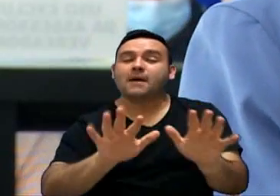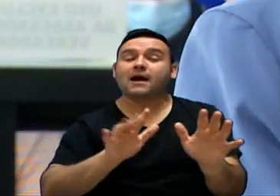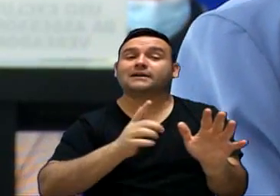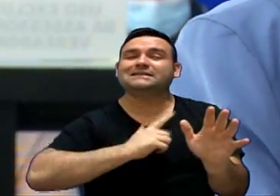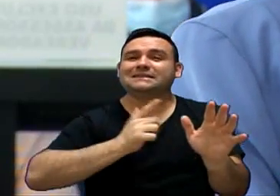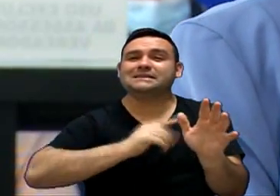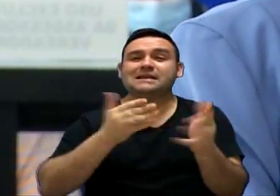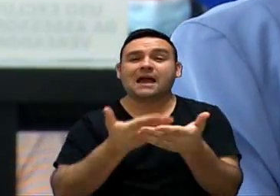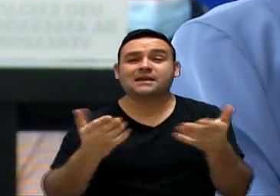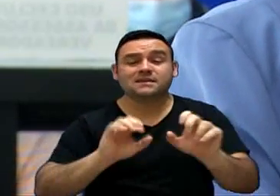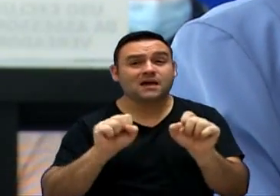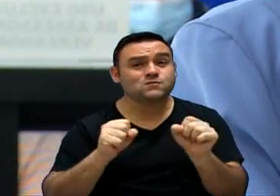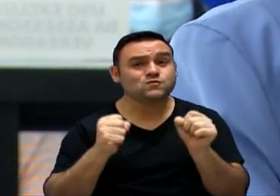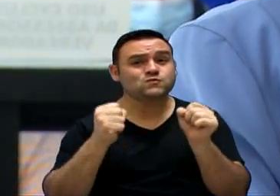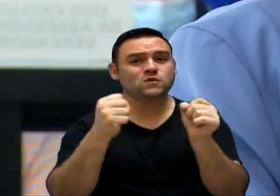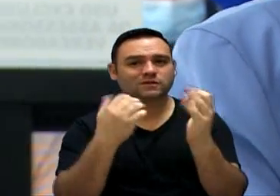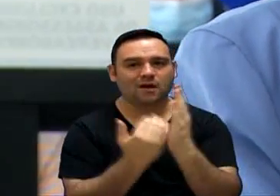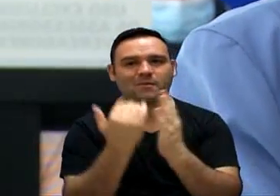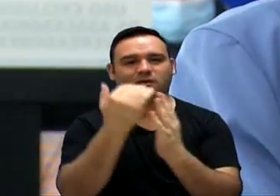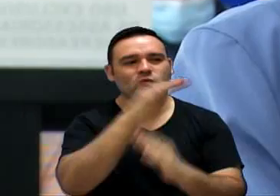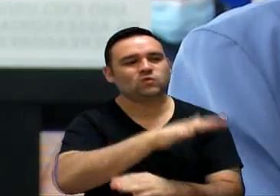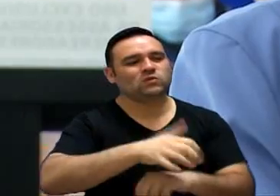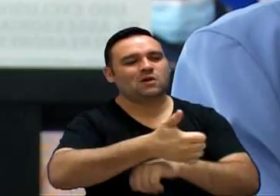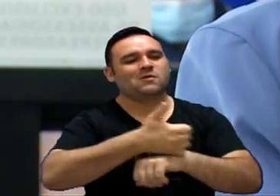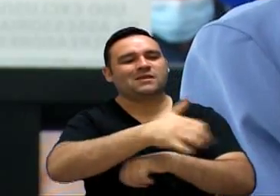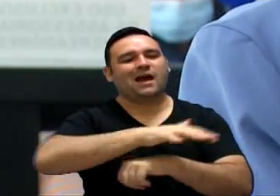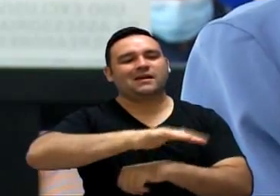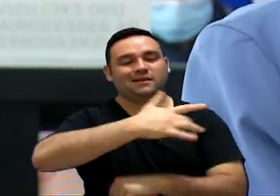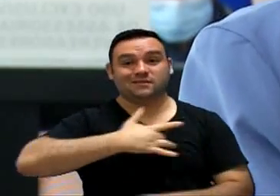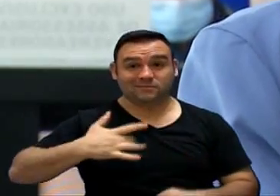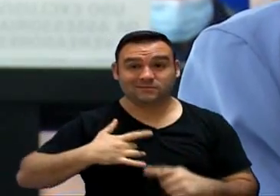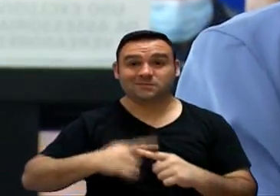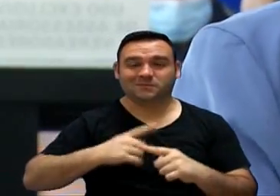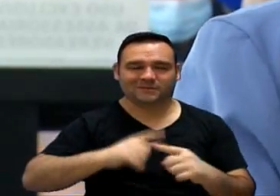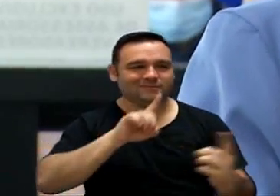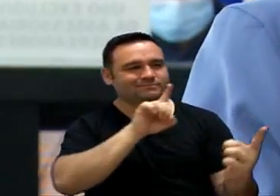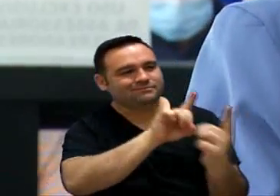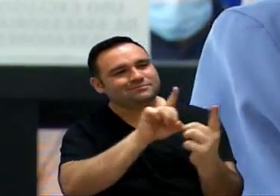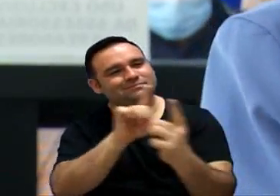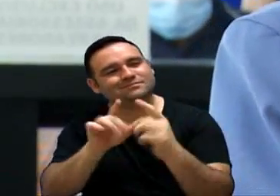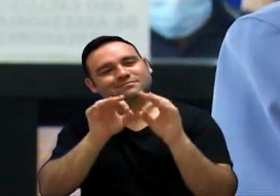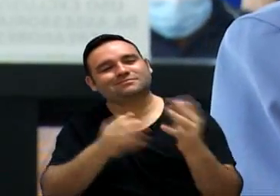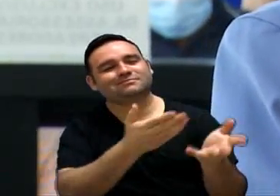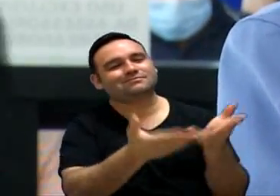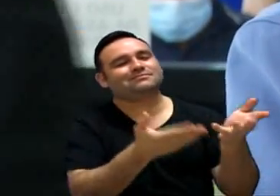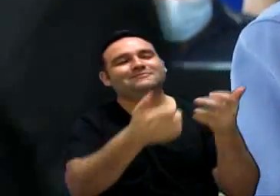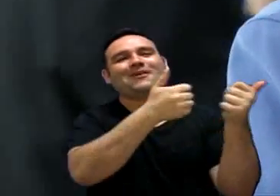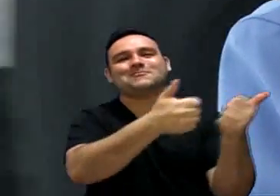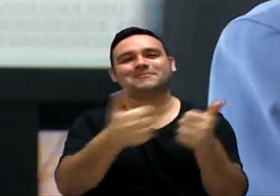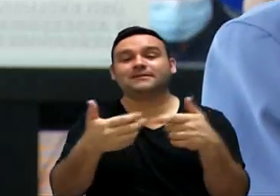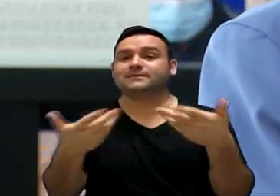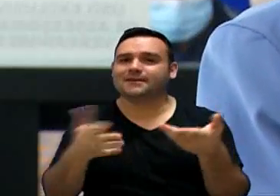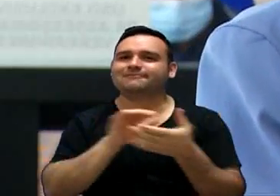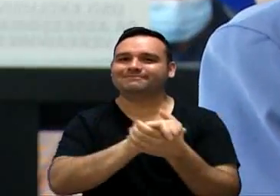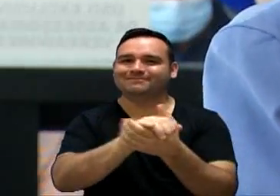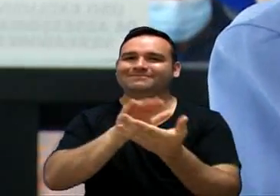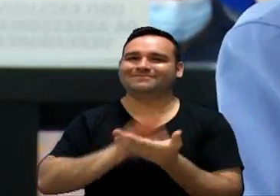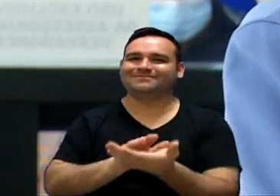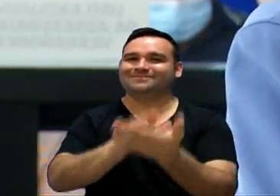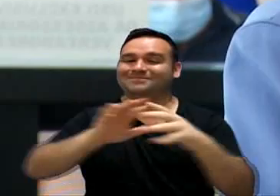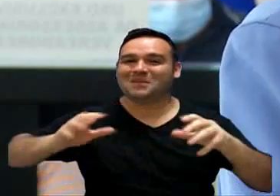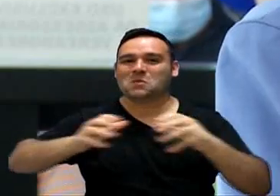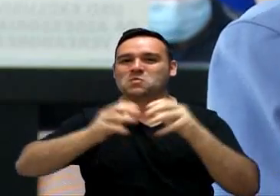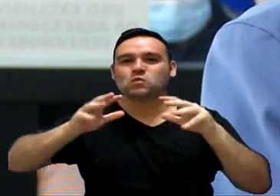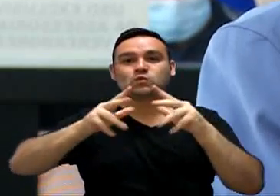um esforço de todos os profissionais, né, da saúde para atender melhor os pacientes. Então, eu quero aqui fazer os votos de congratulações a